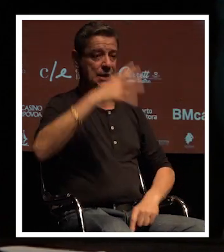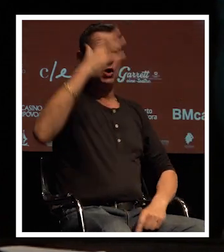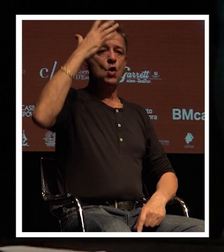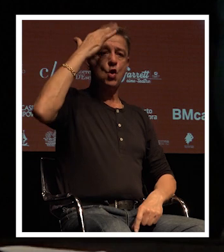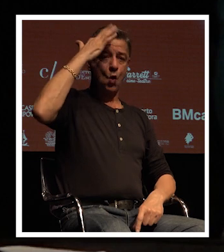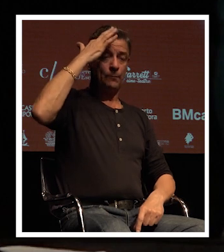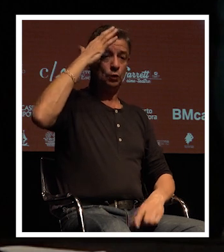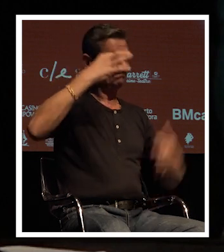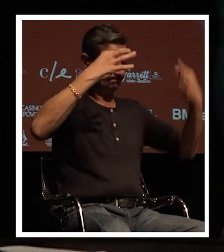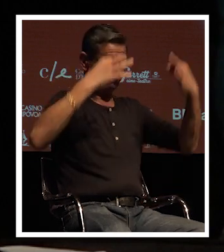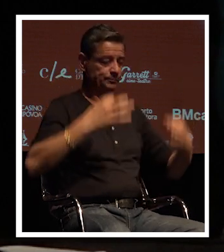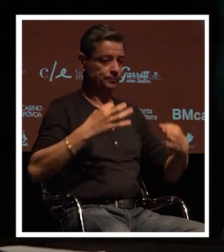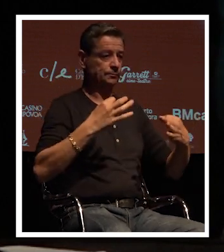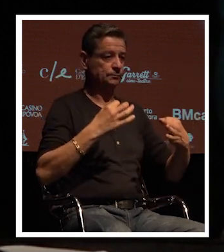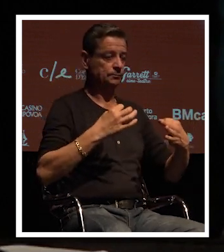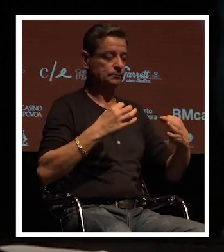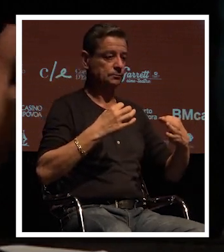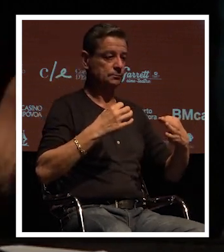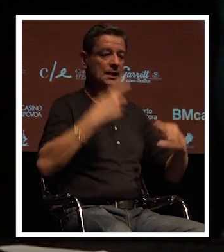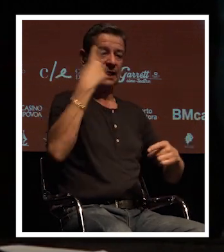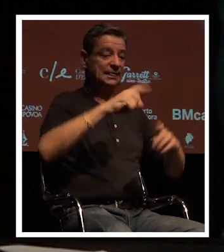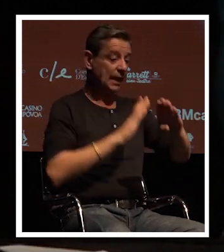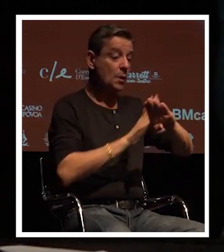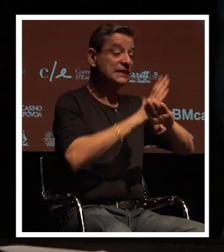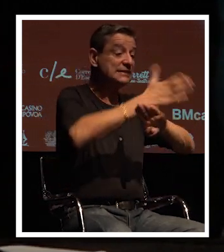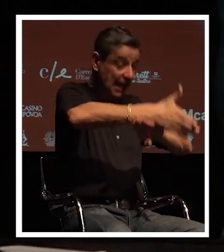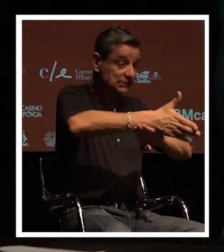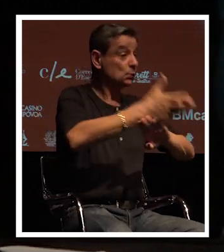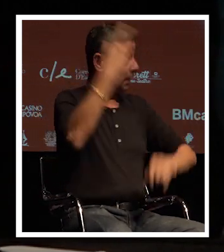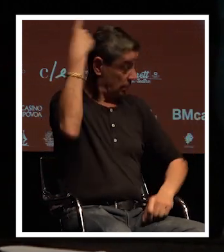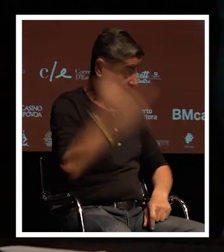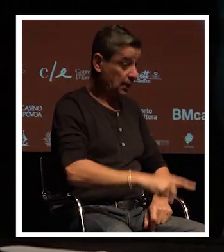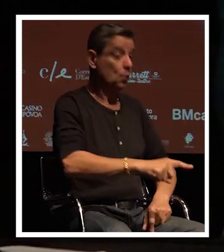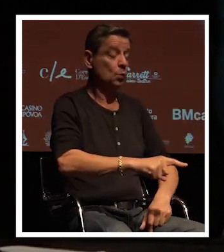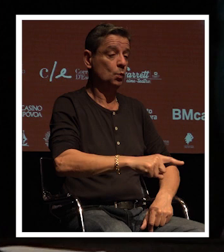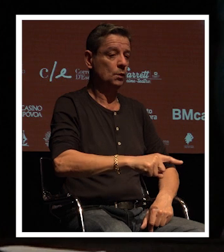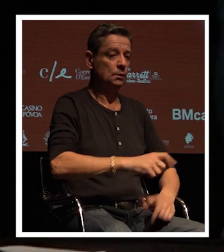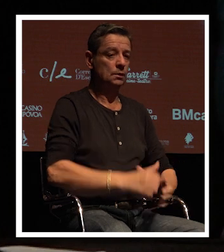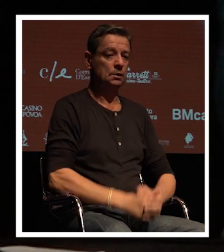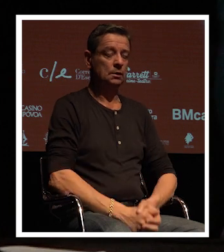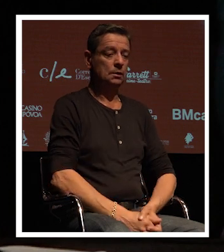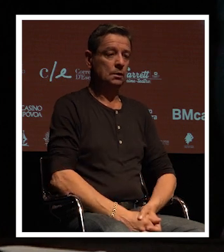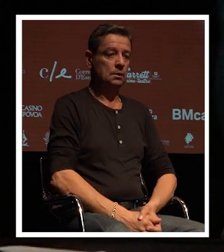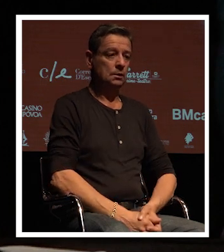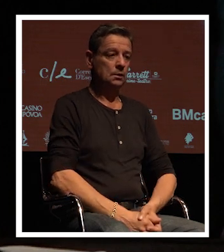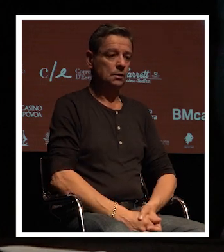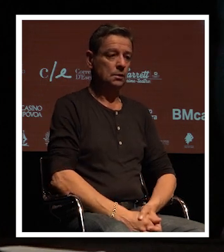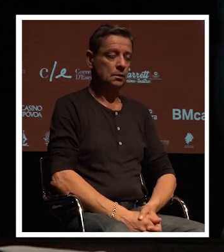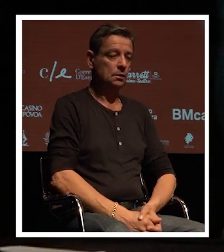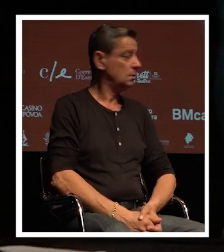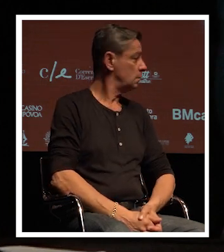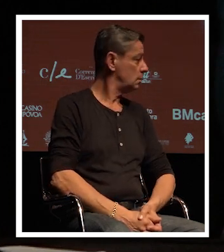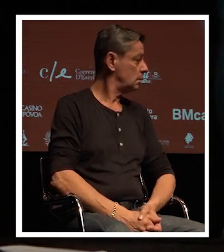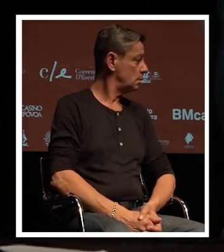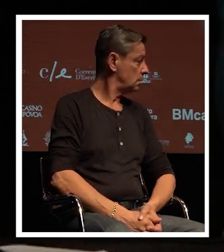são são números rigorosos eh h tenho acesso a eles h a o os